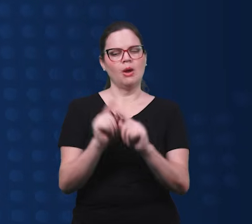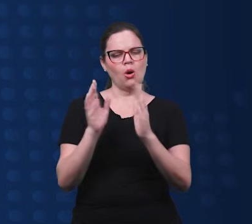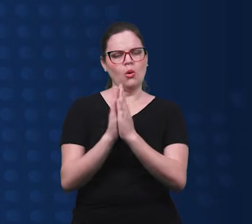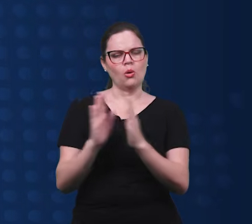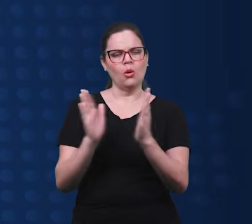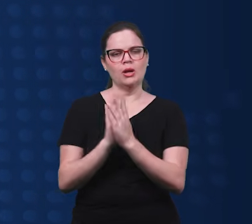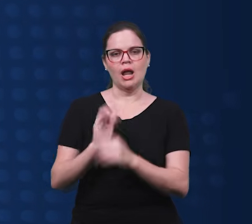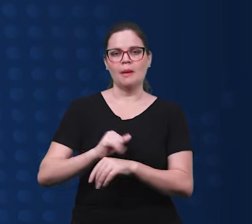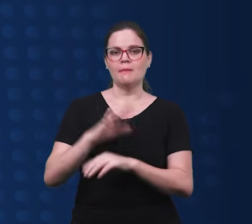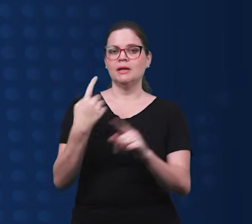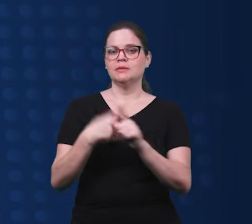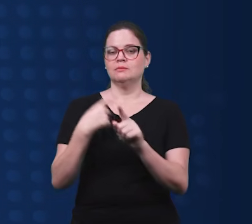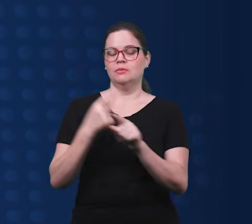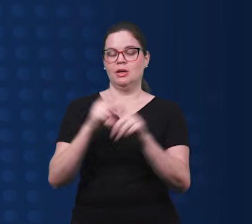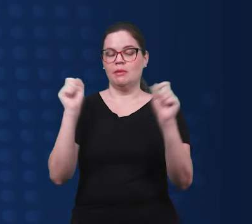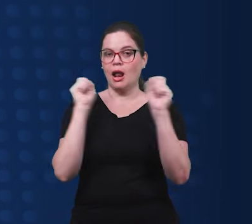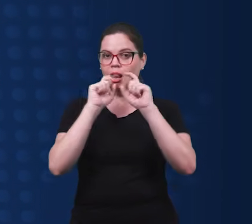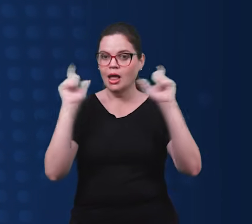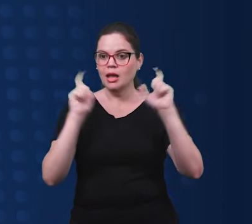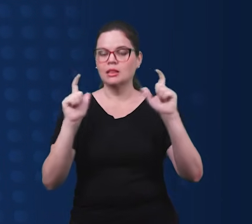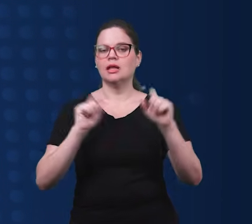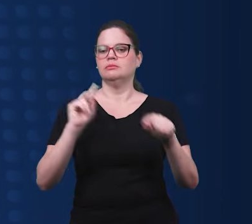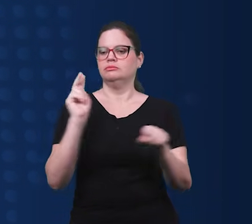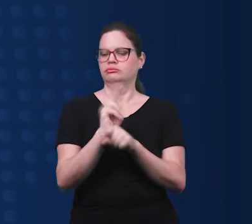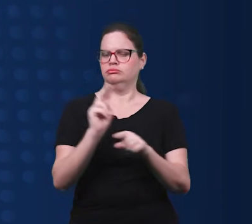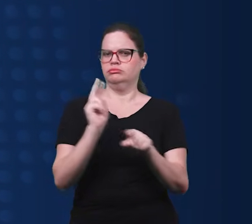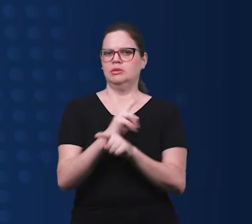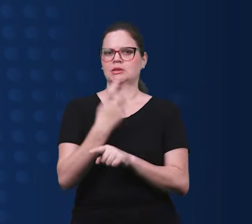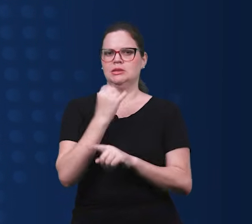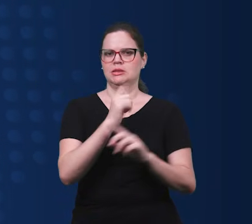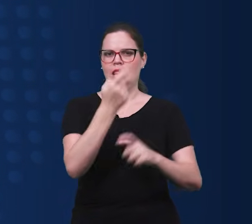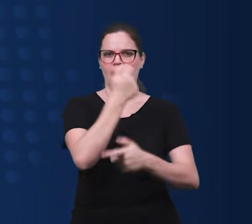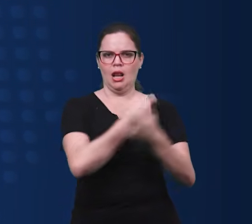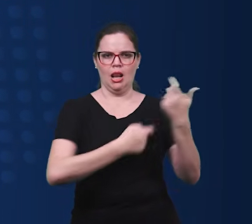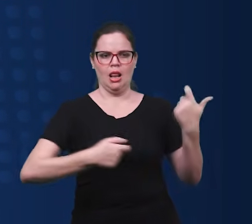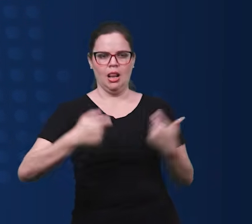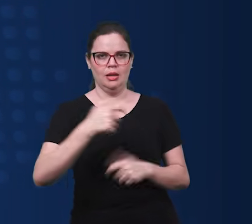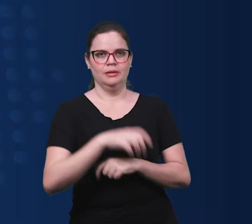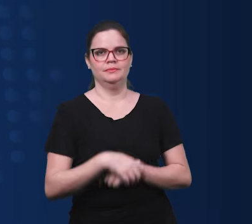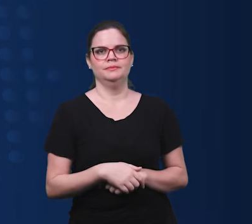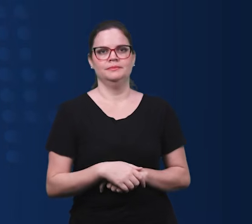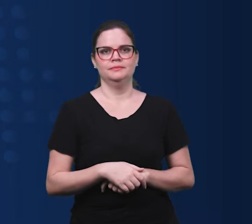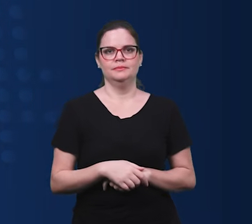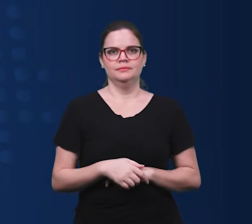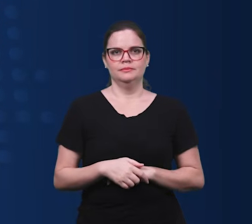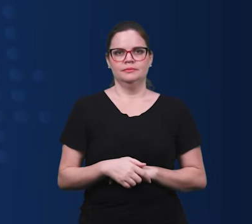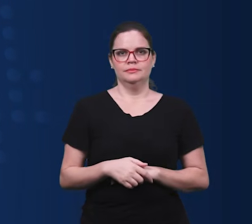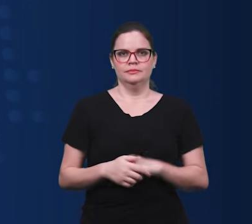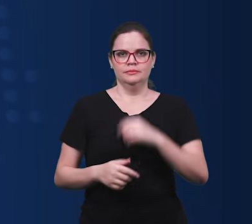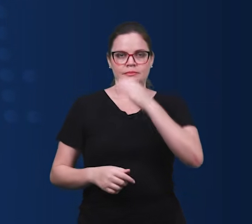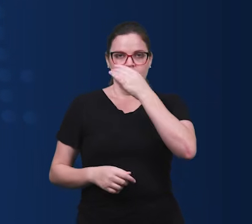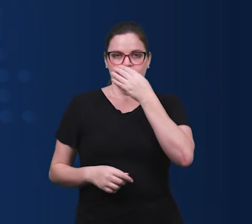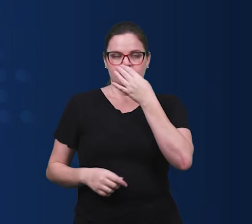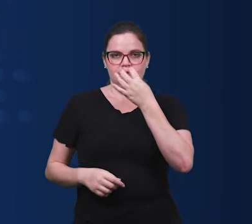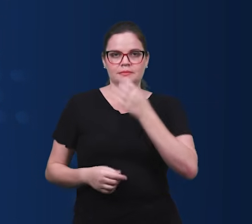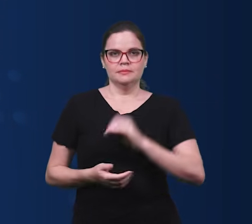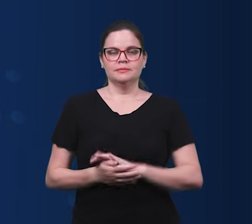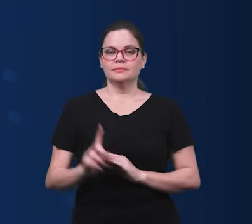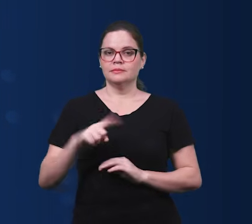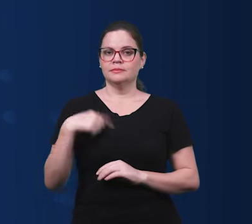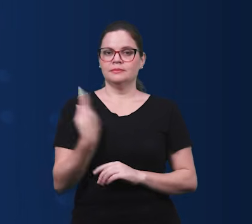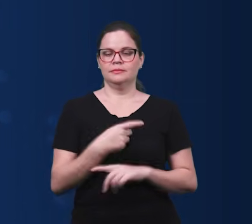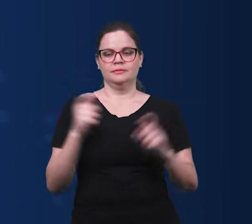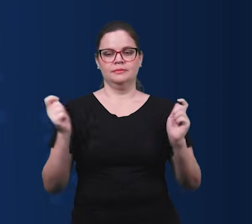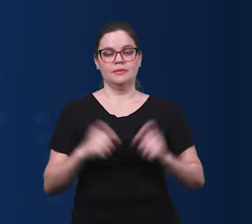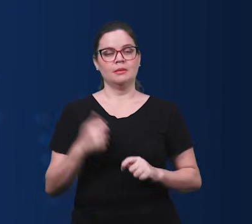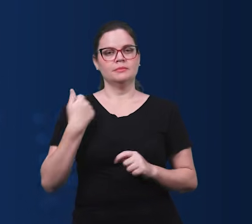e se manter alerta diante dos desafios de enganos do mundo. De aí, podemos ver